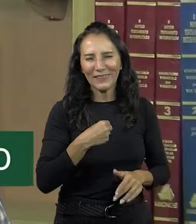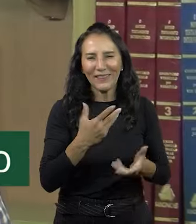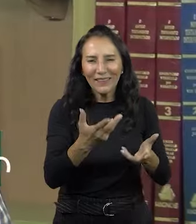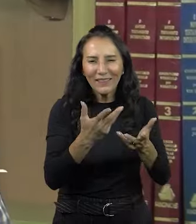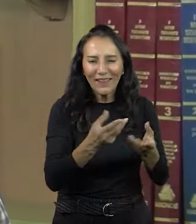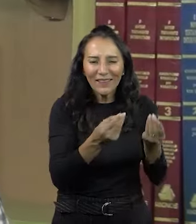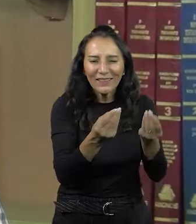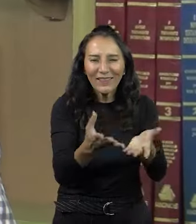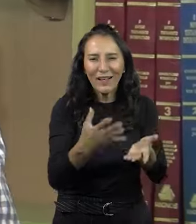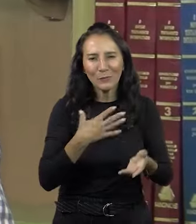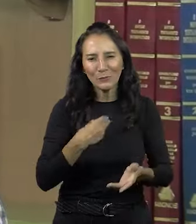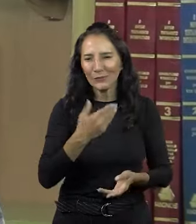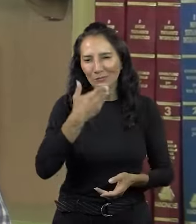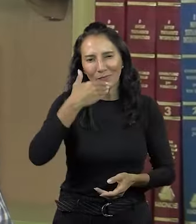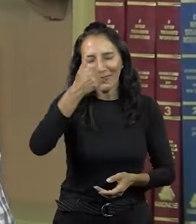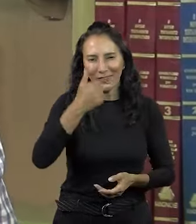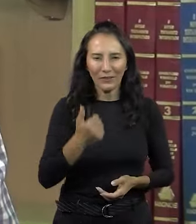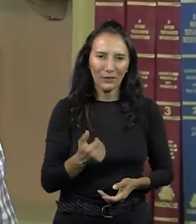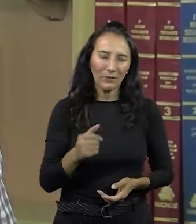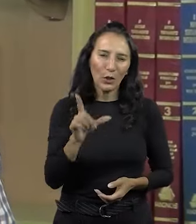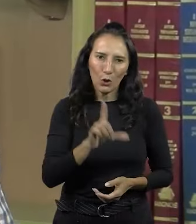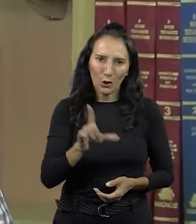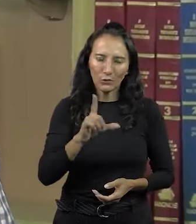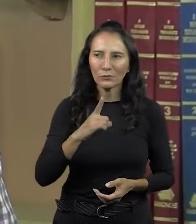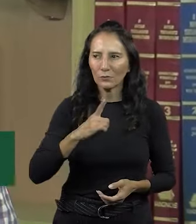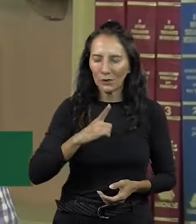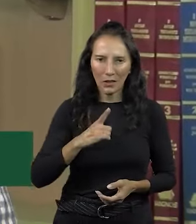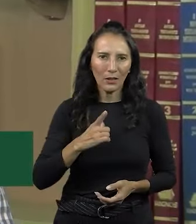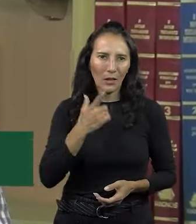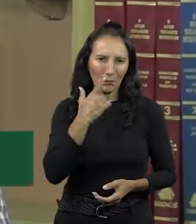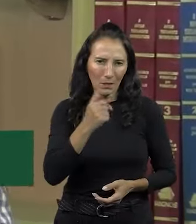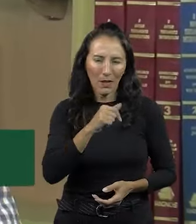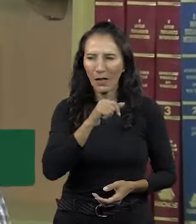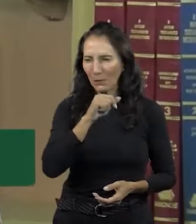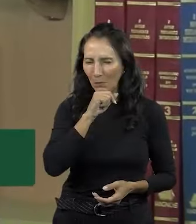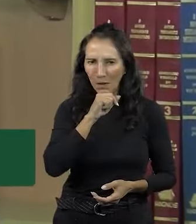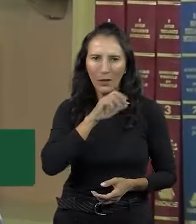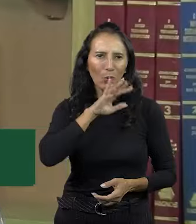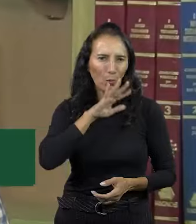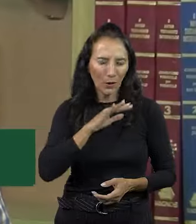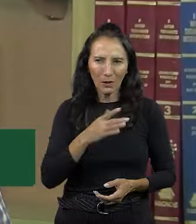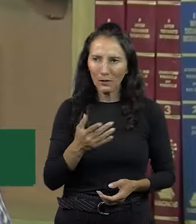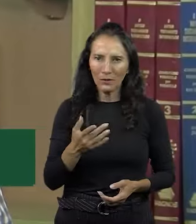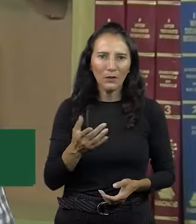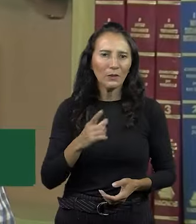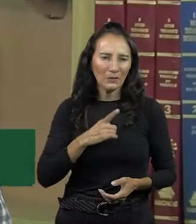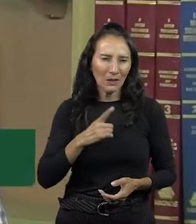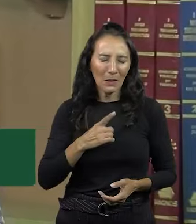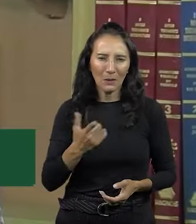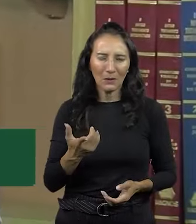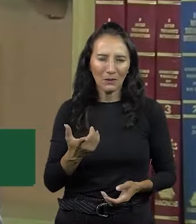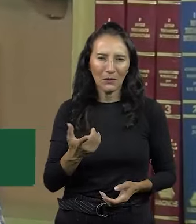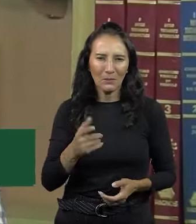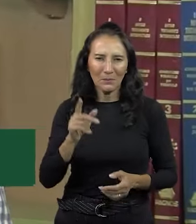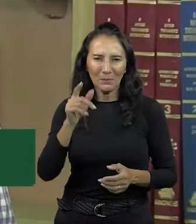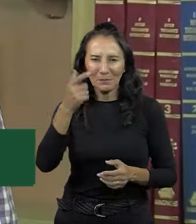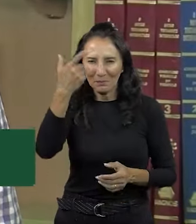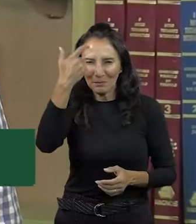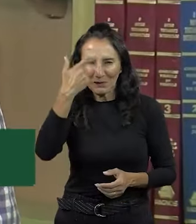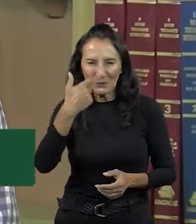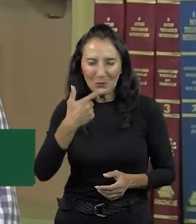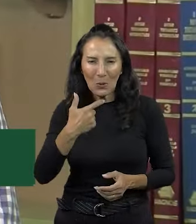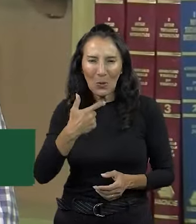melhor existem exceções É lógico como uma pessoa que abusa do próprio filho abusa da própria